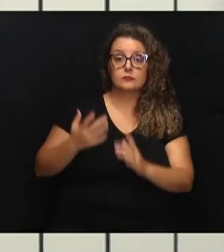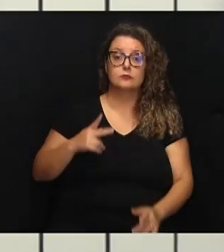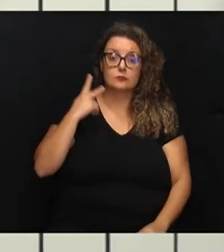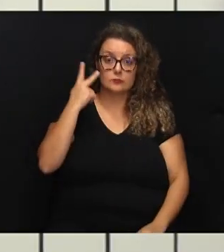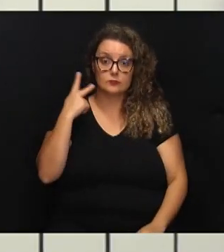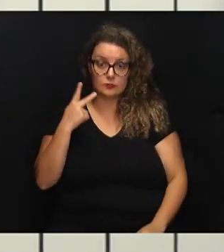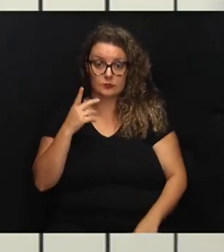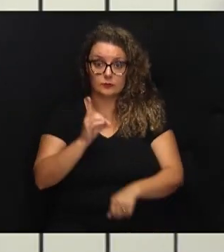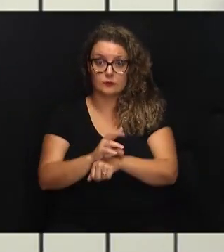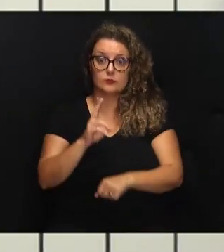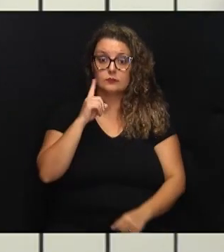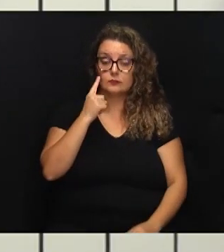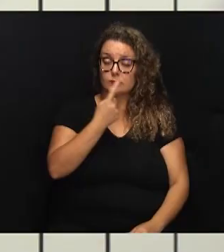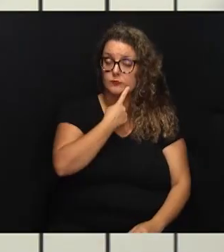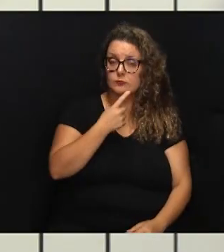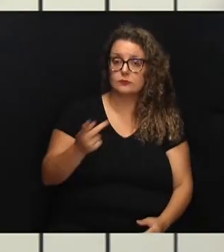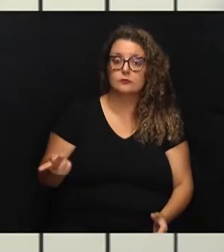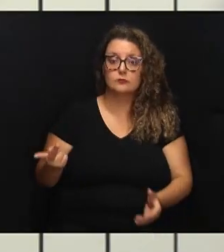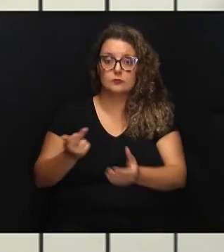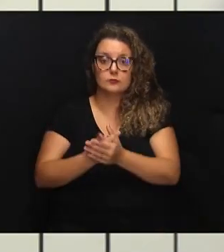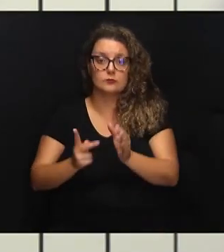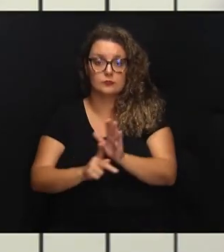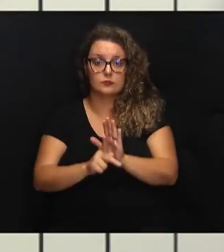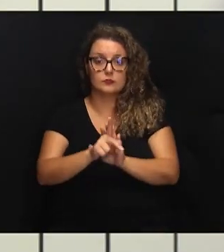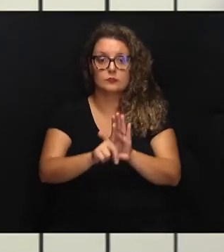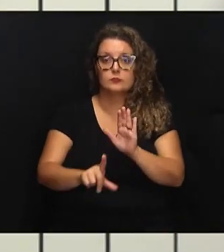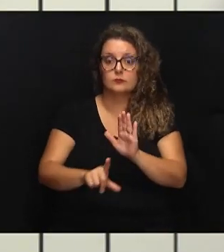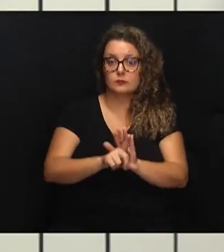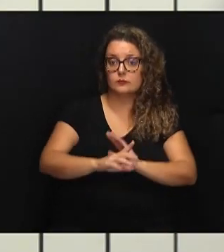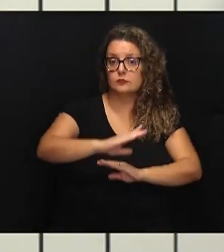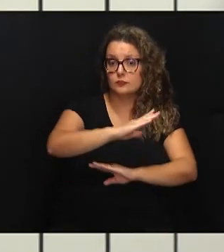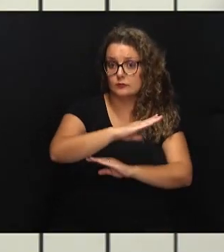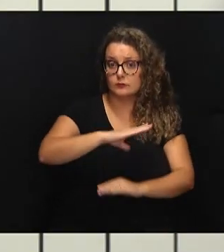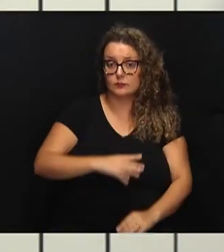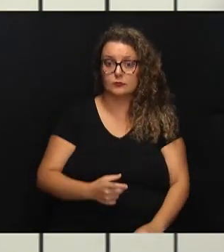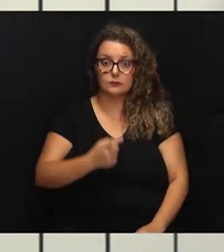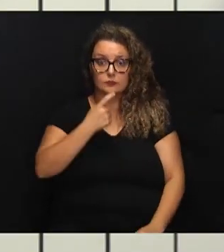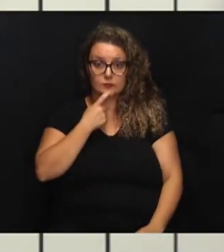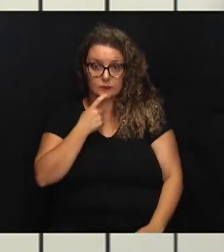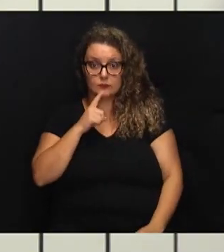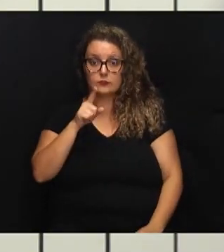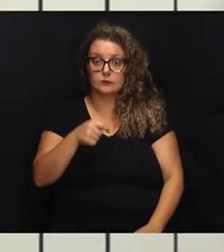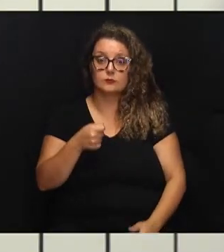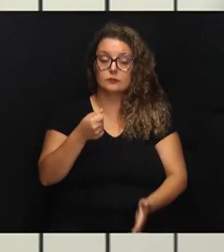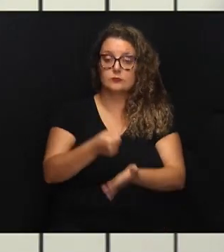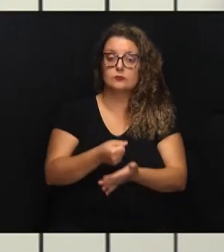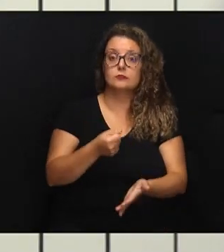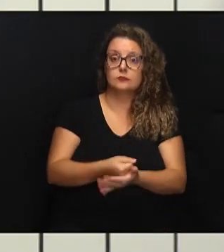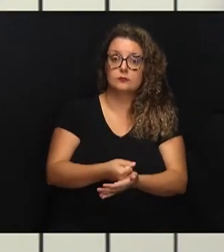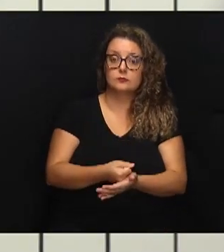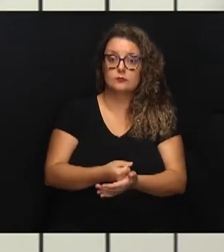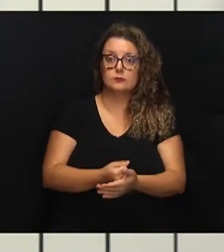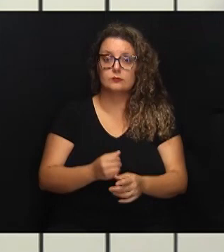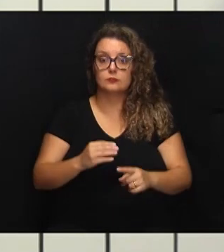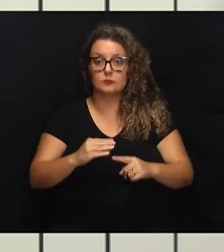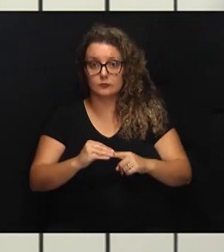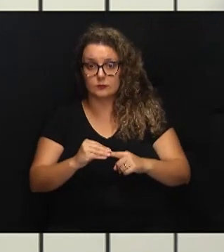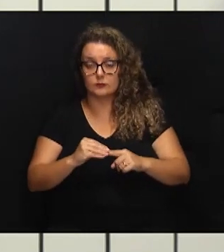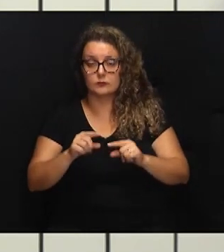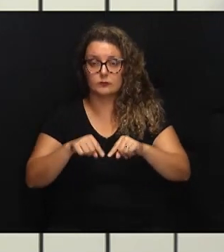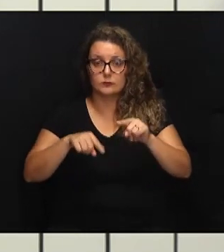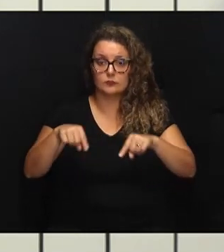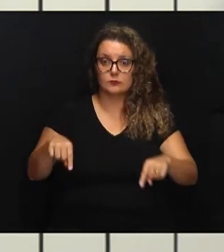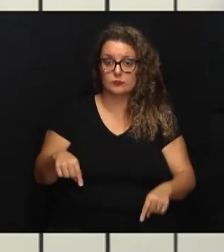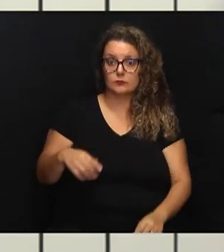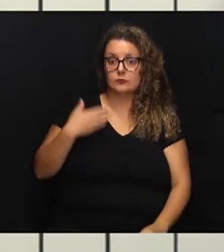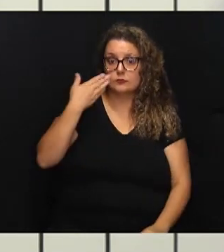vereador Dr. Ianco protocolou um projeto de lei na Câmara de Campinas que torna obrigatória a medição dos níveis de açúcar